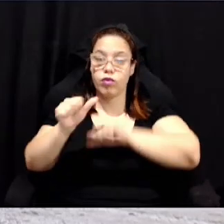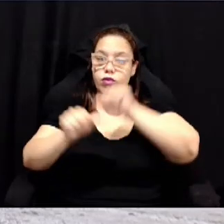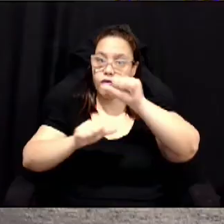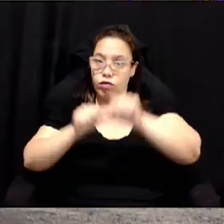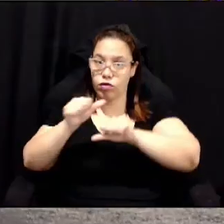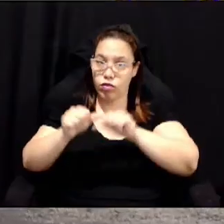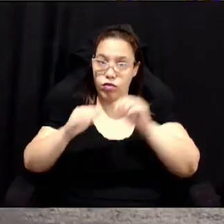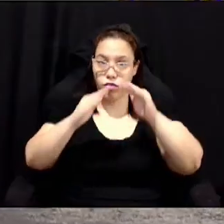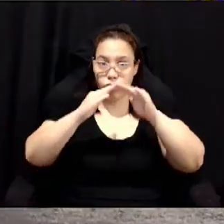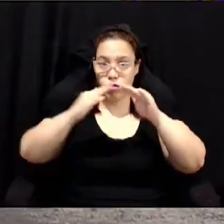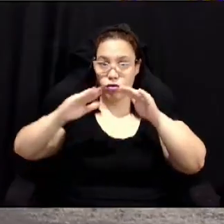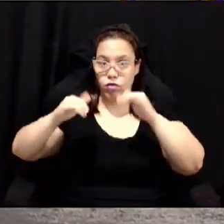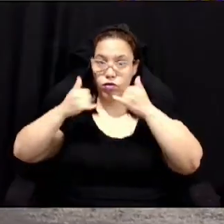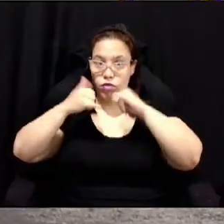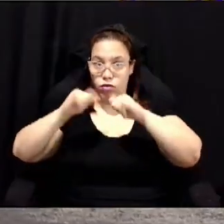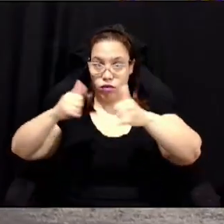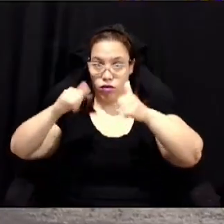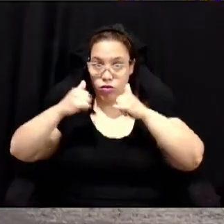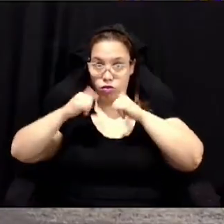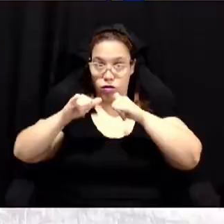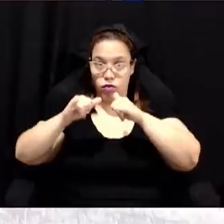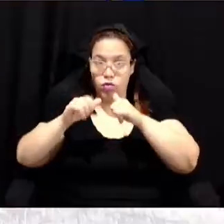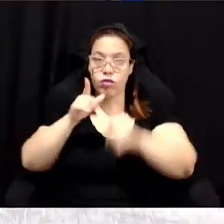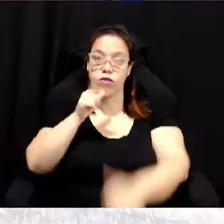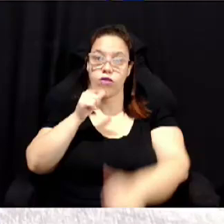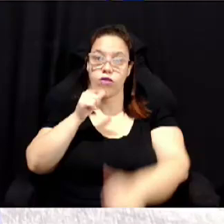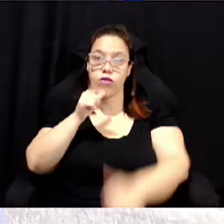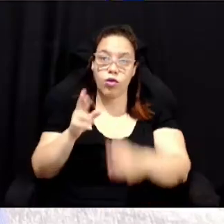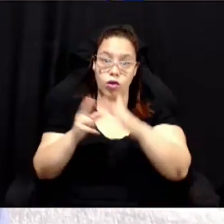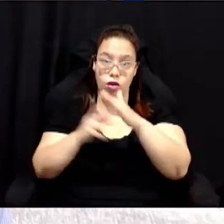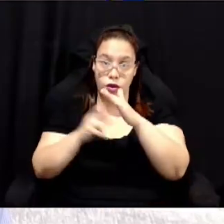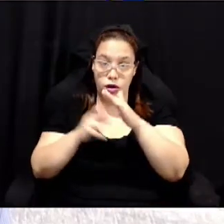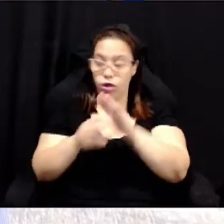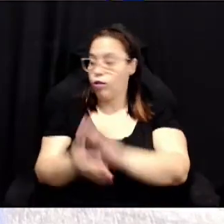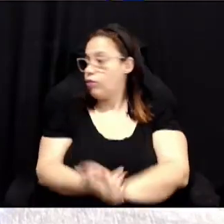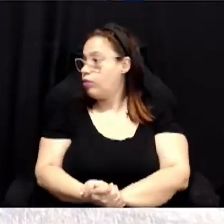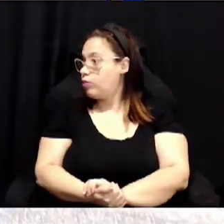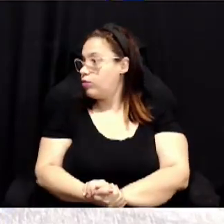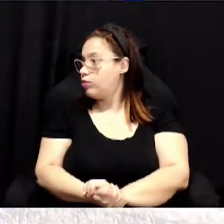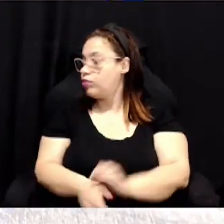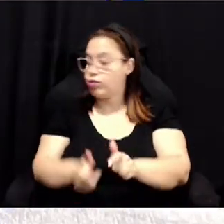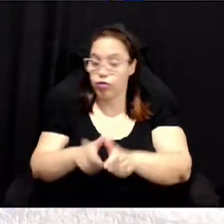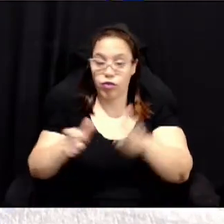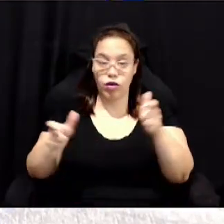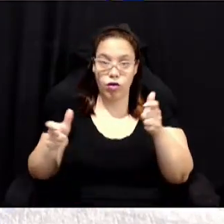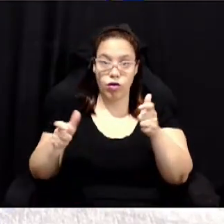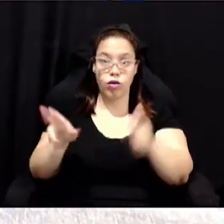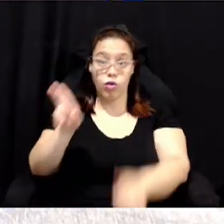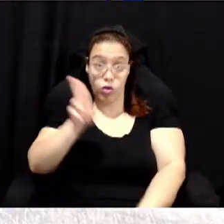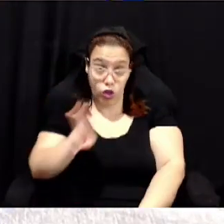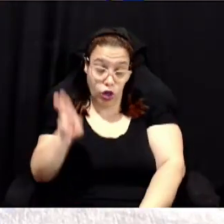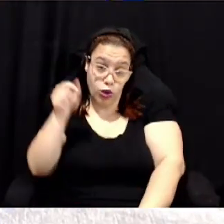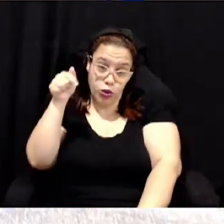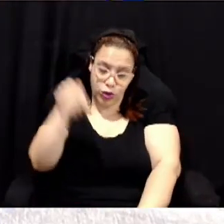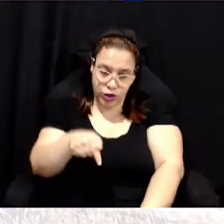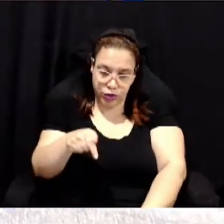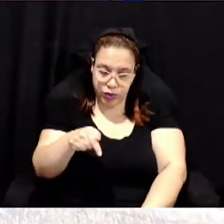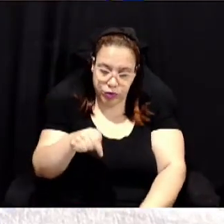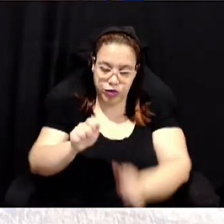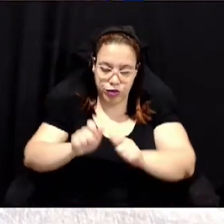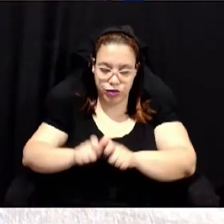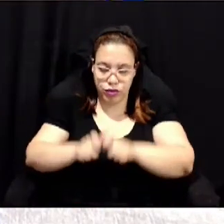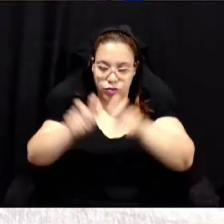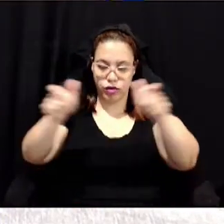instalações elétricas e hidráulicas do terminal. Essa ampliação ela visa o conforto do usuário. A ampliação das áreas